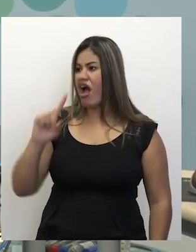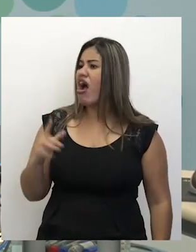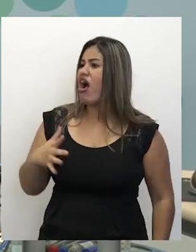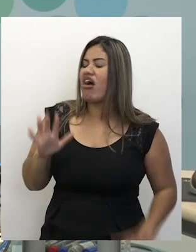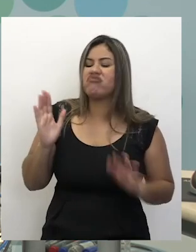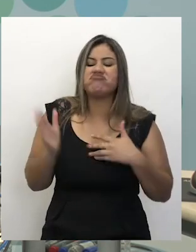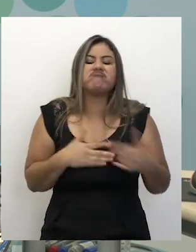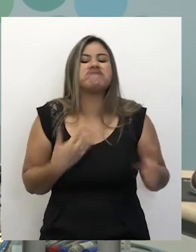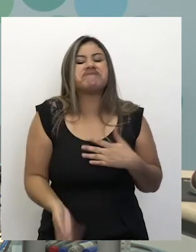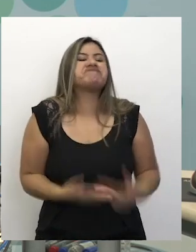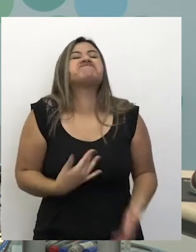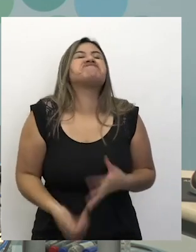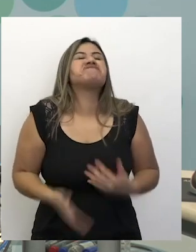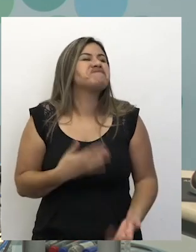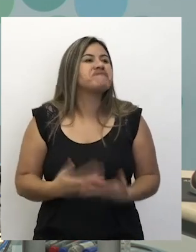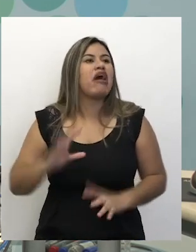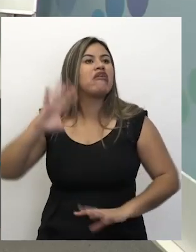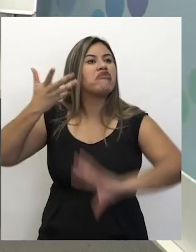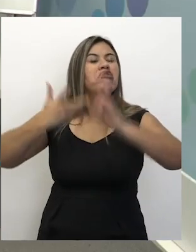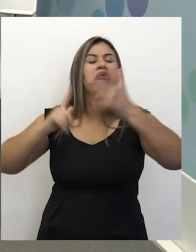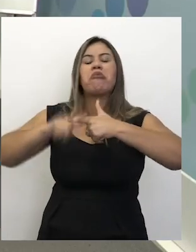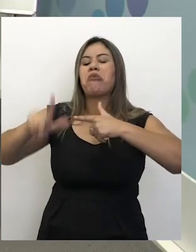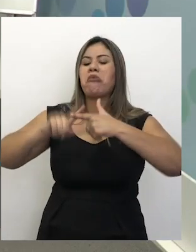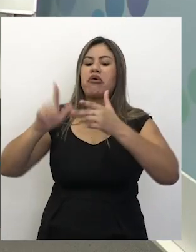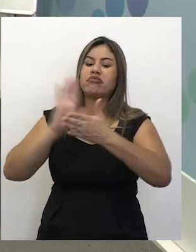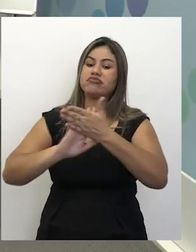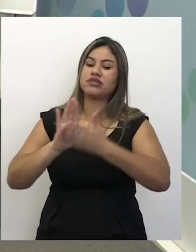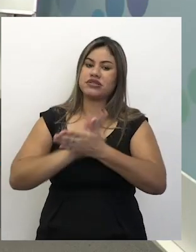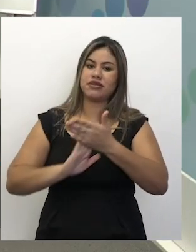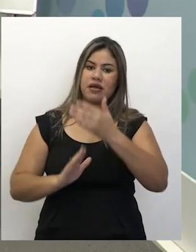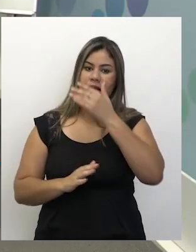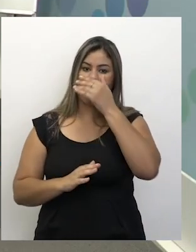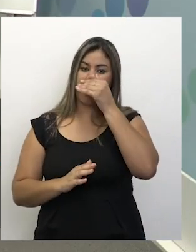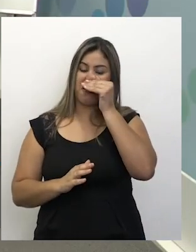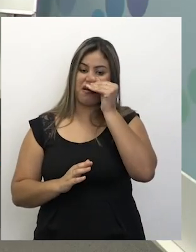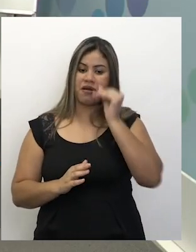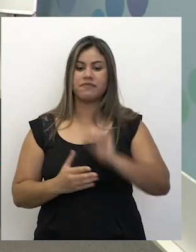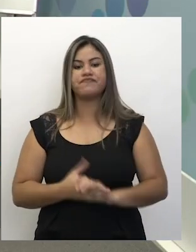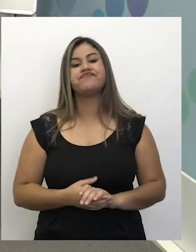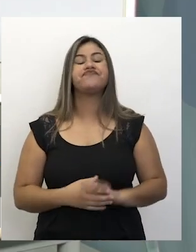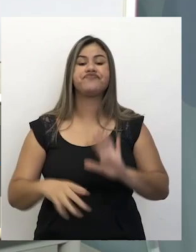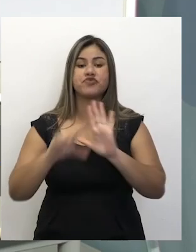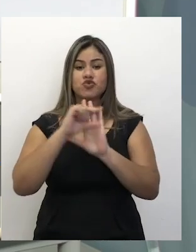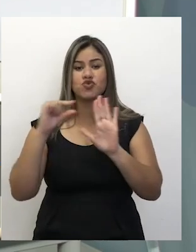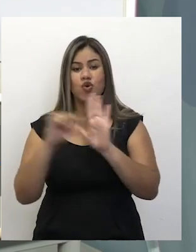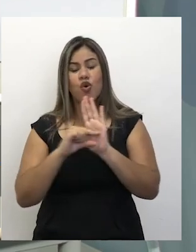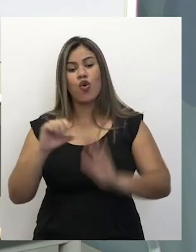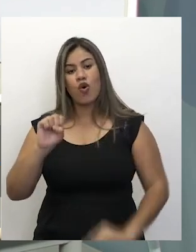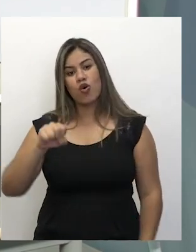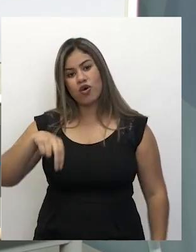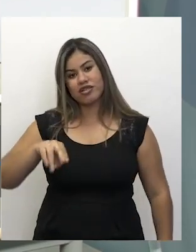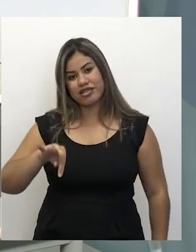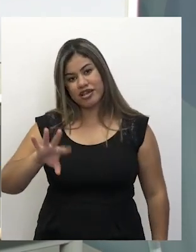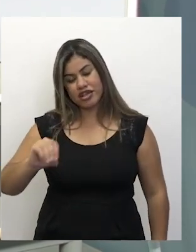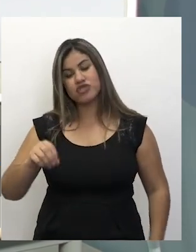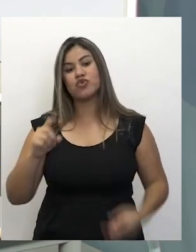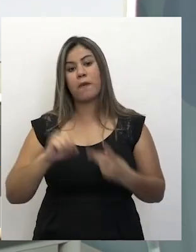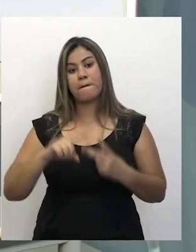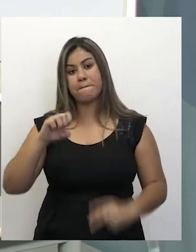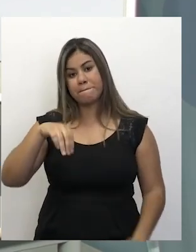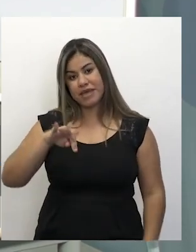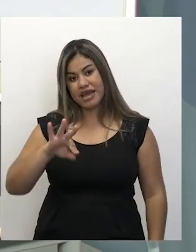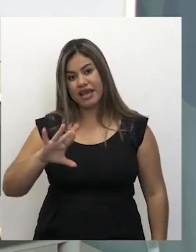já não tô mais nem aí e pronto para todas as pra Taiana isso não Soneto com métrica com os tróficas o